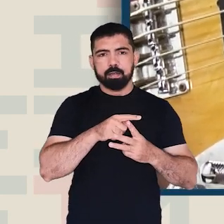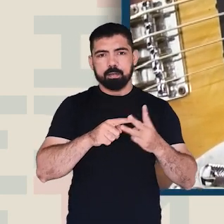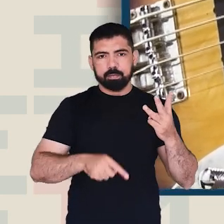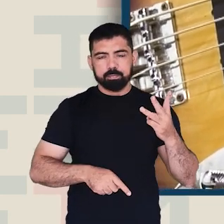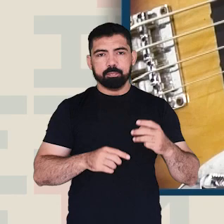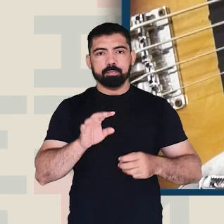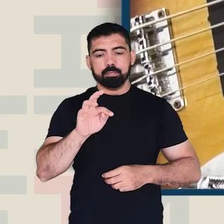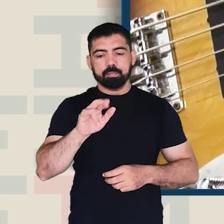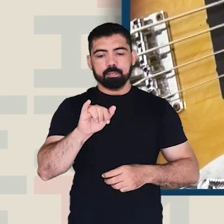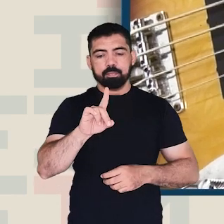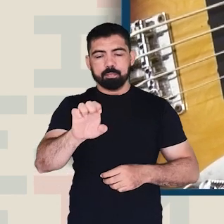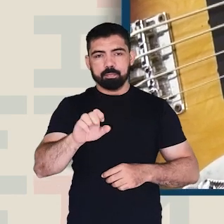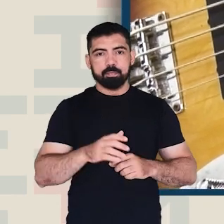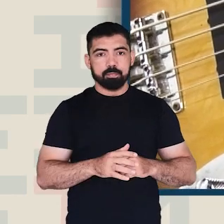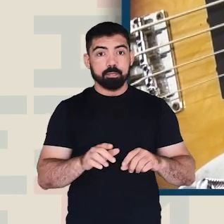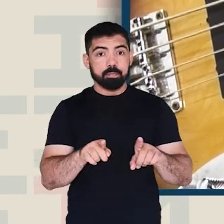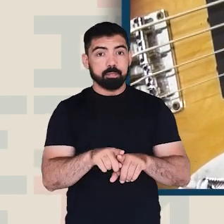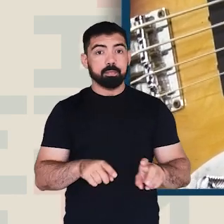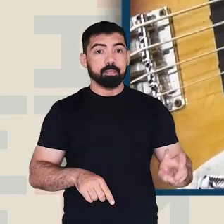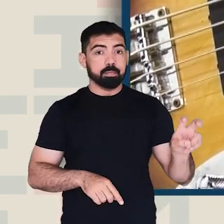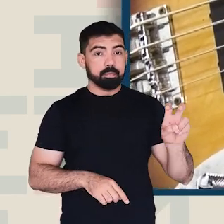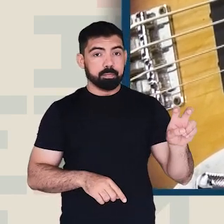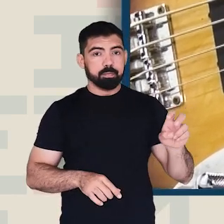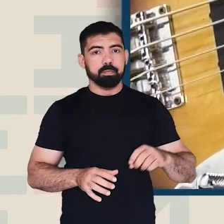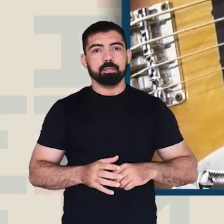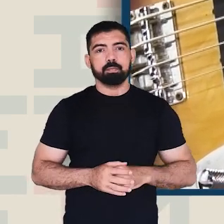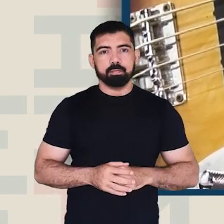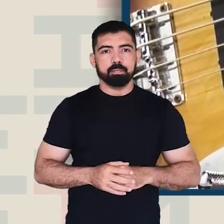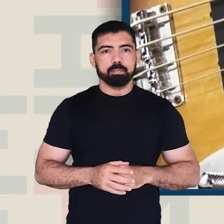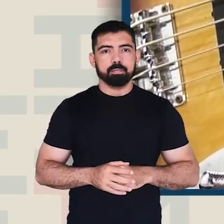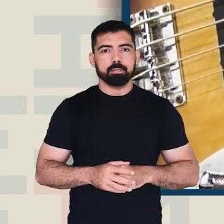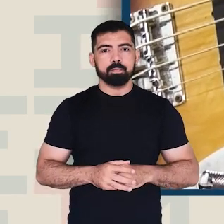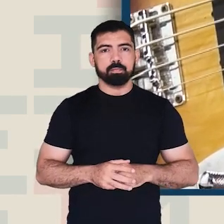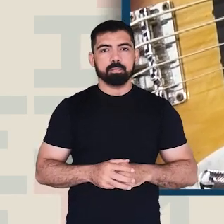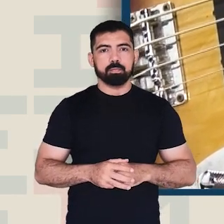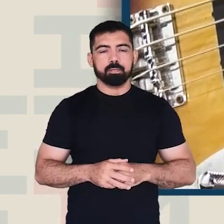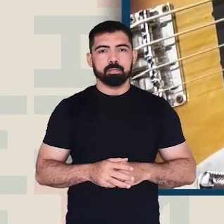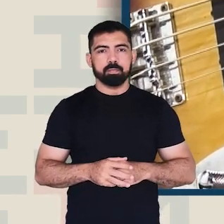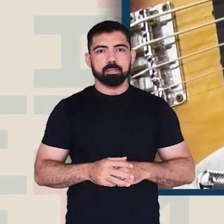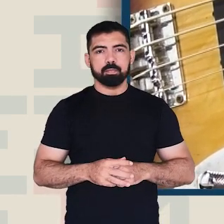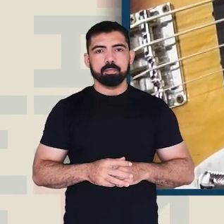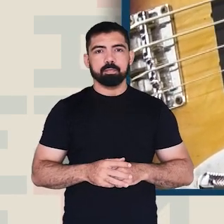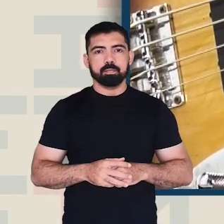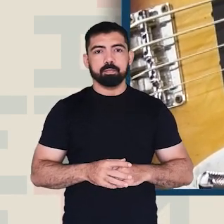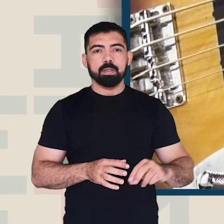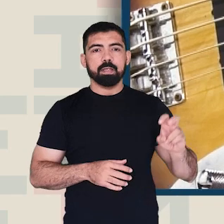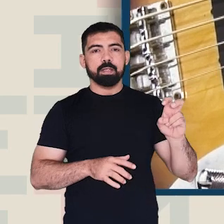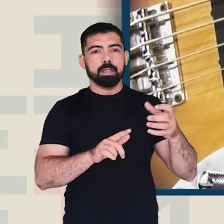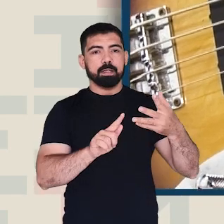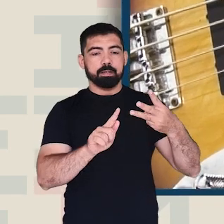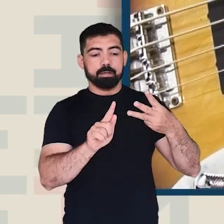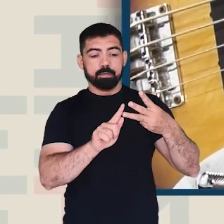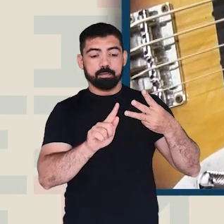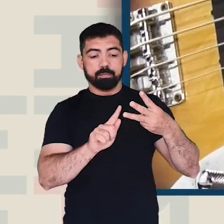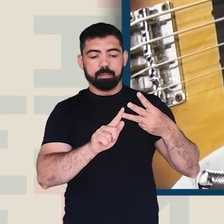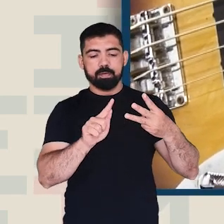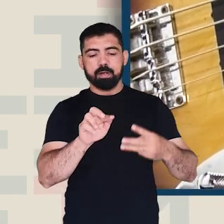tocando, vou usar quinta. Quinta. Uma quinta grave.